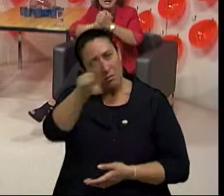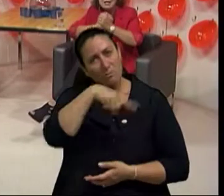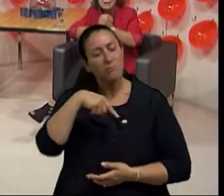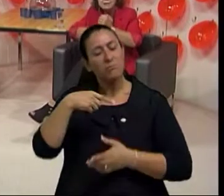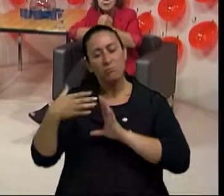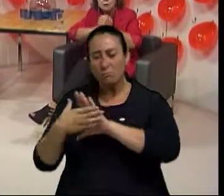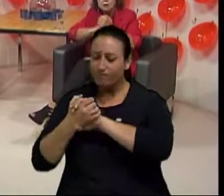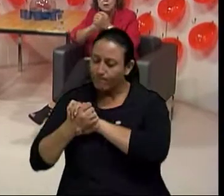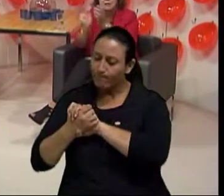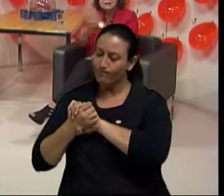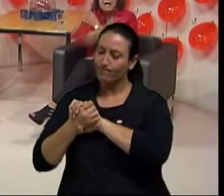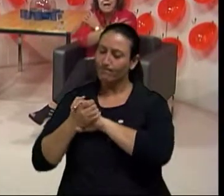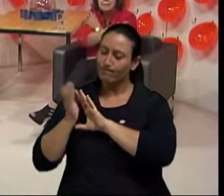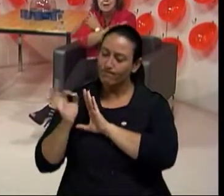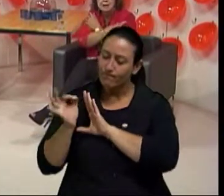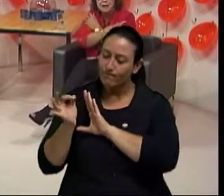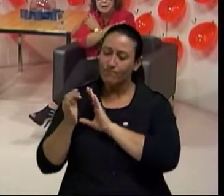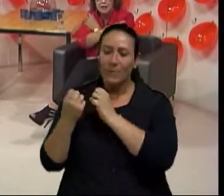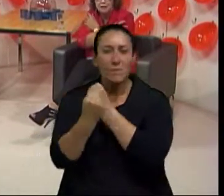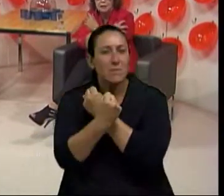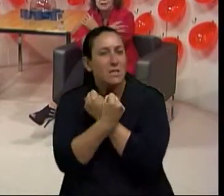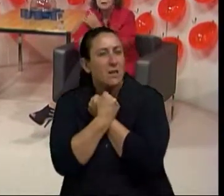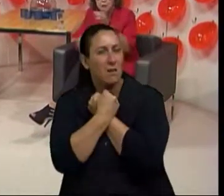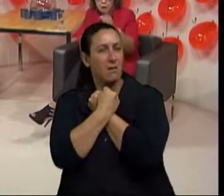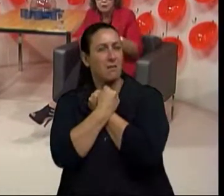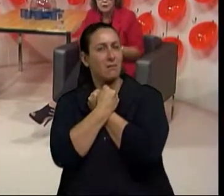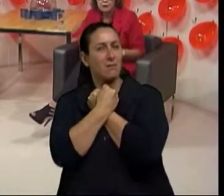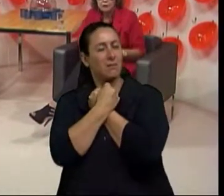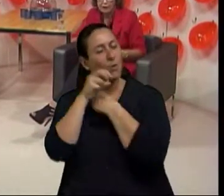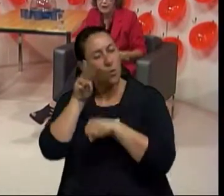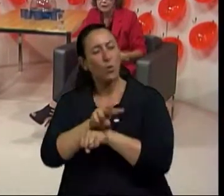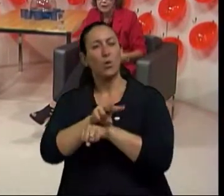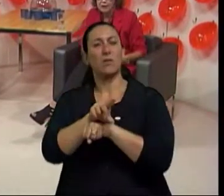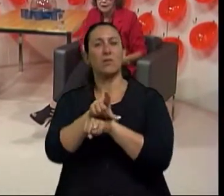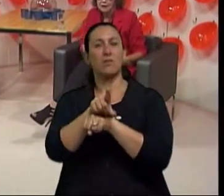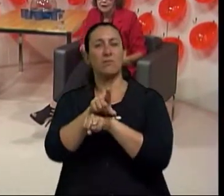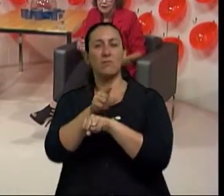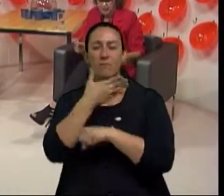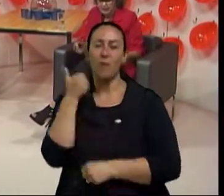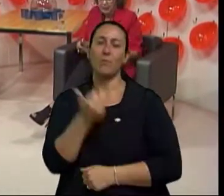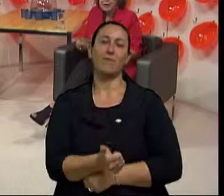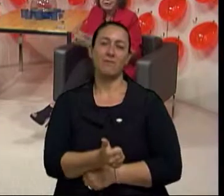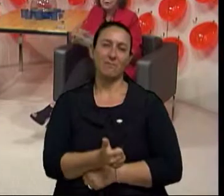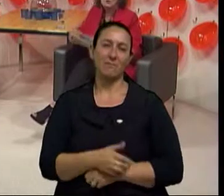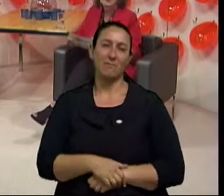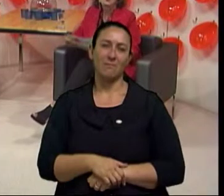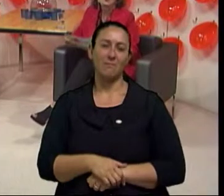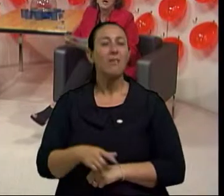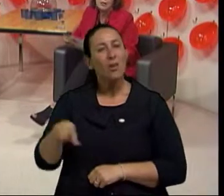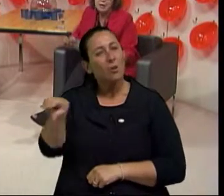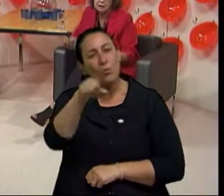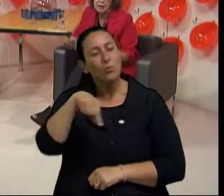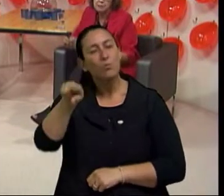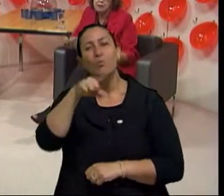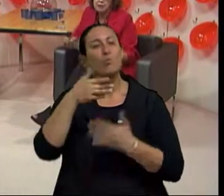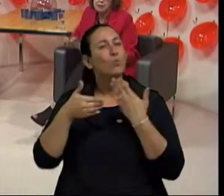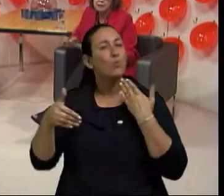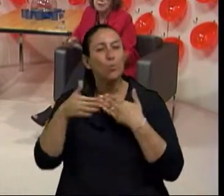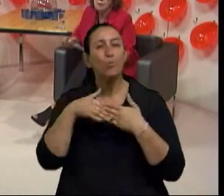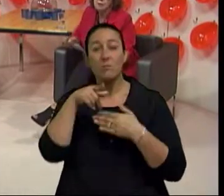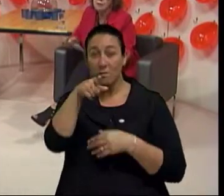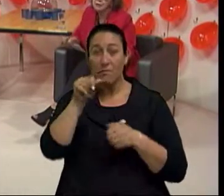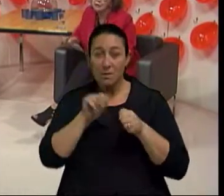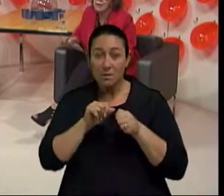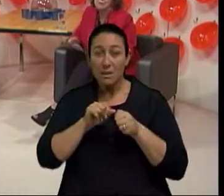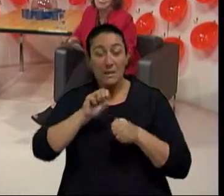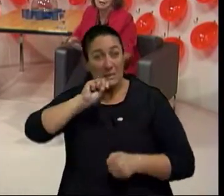se darem as mãos, se abraçarem, se cuidem, vale a pena, né? Tudo, aliás, vale a pena